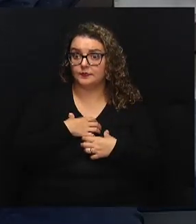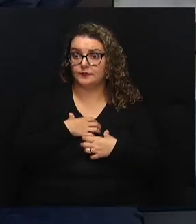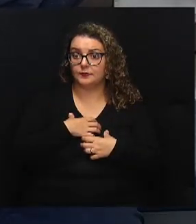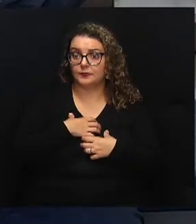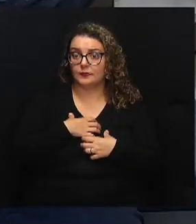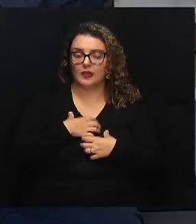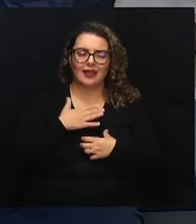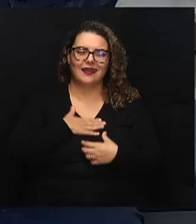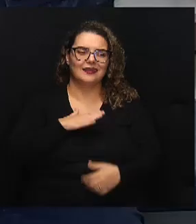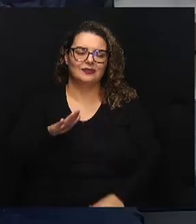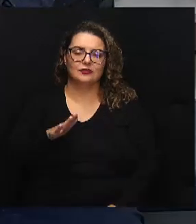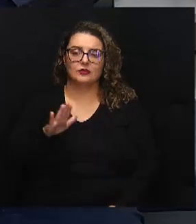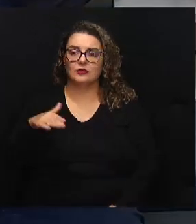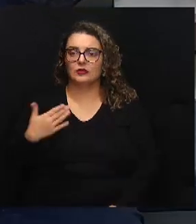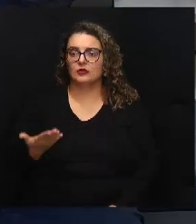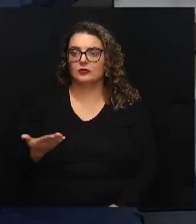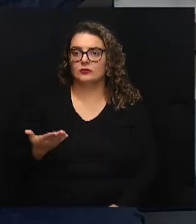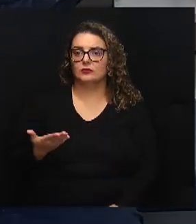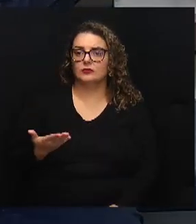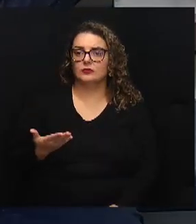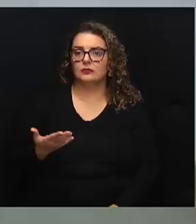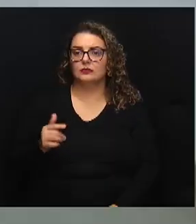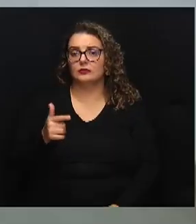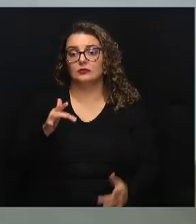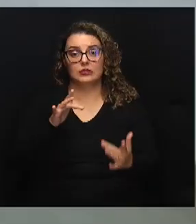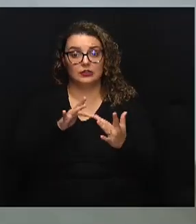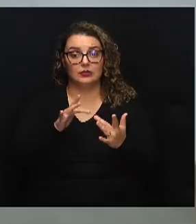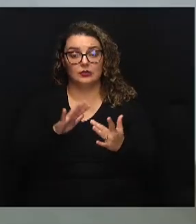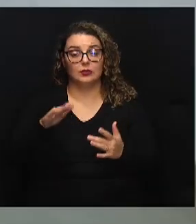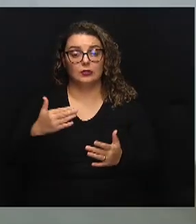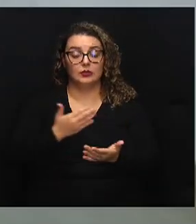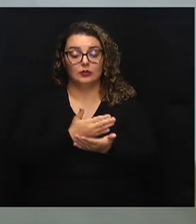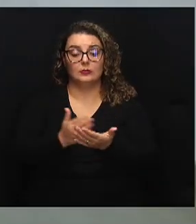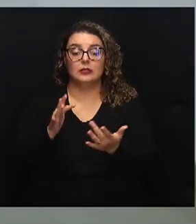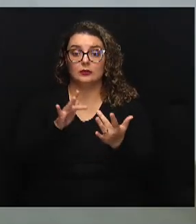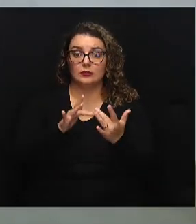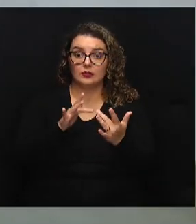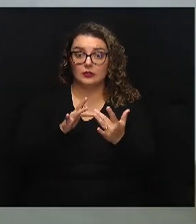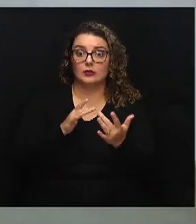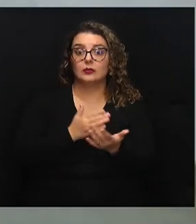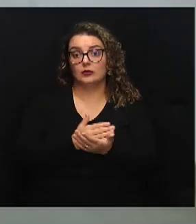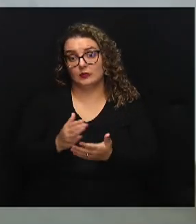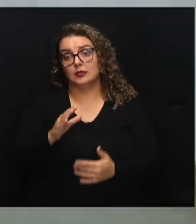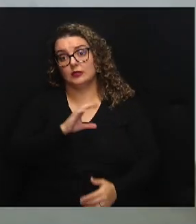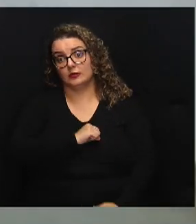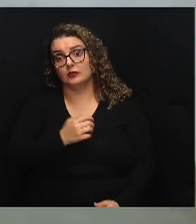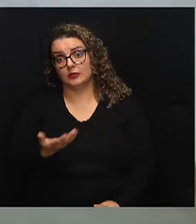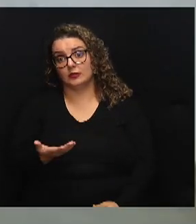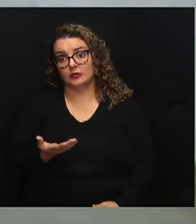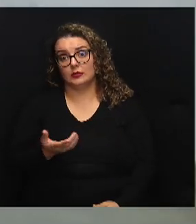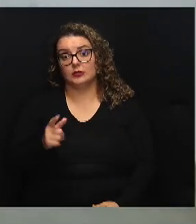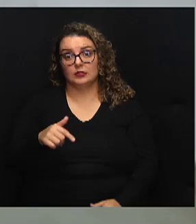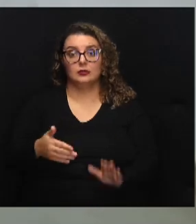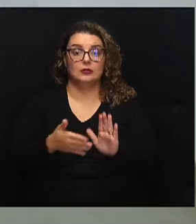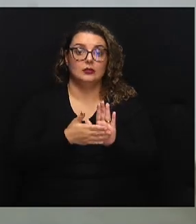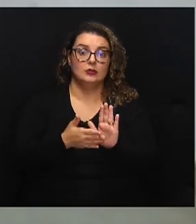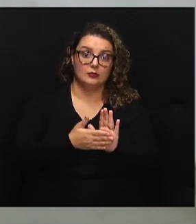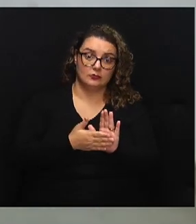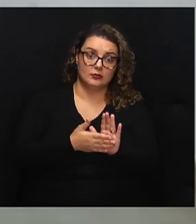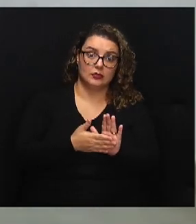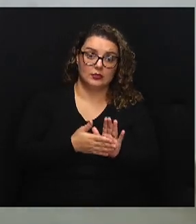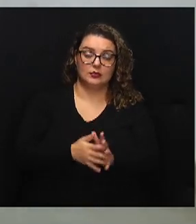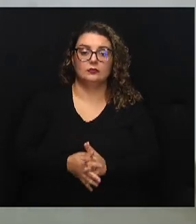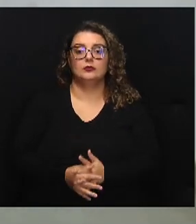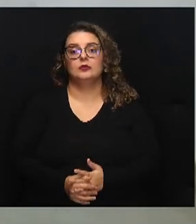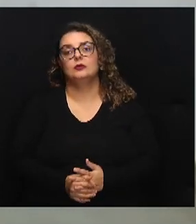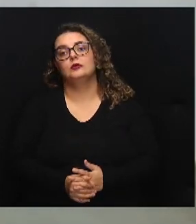não gosto quando você não tem contato. Quando você passa a ter contato, você passa a gostar. Então, foi uma proposta de eu sair